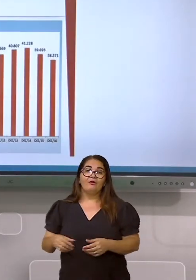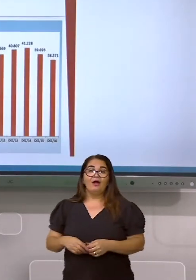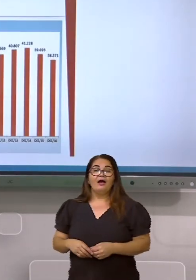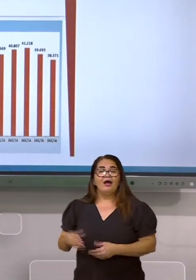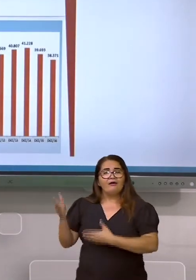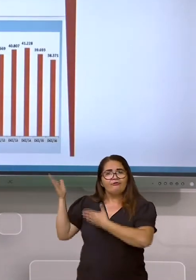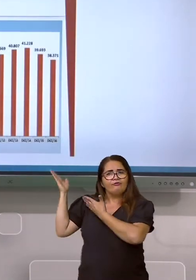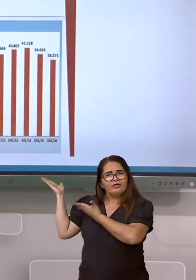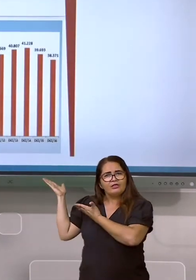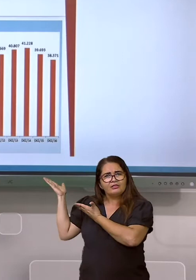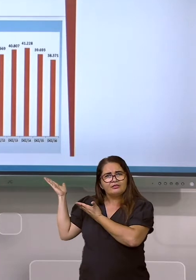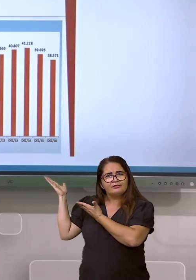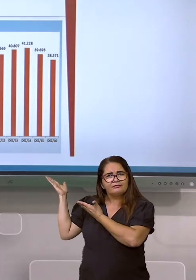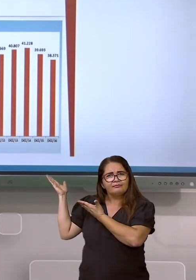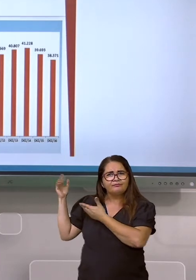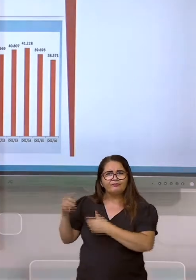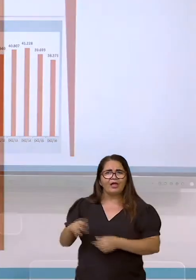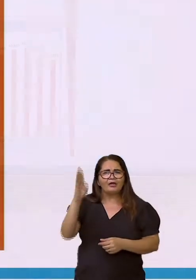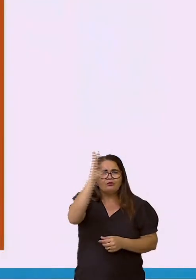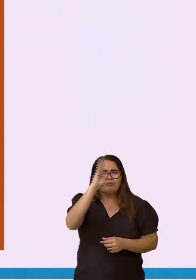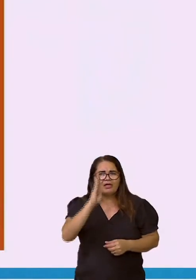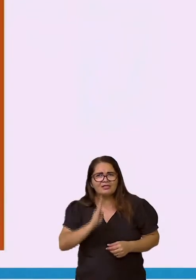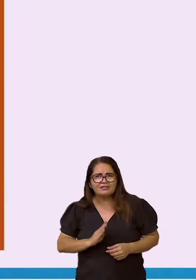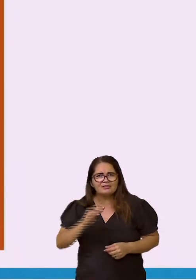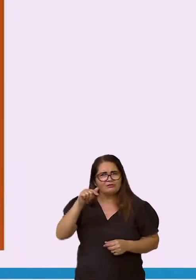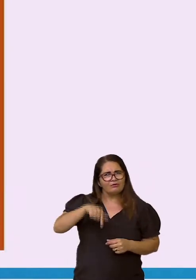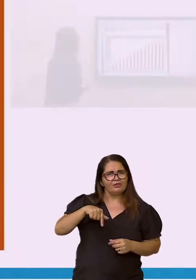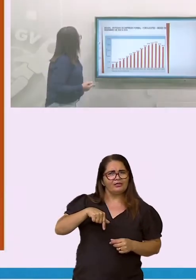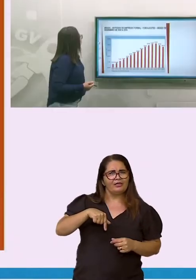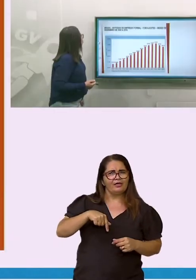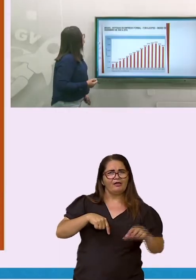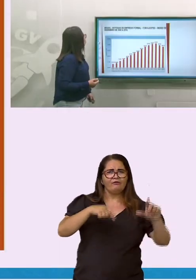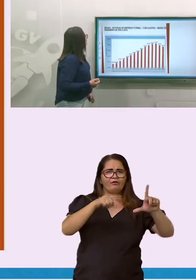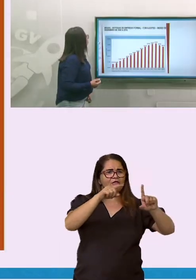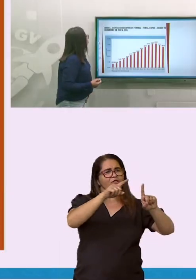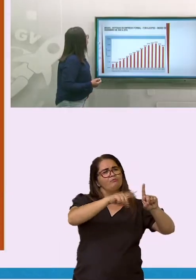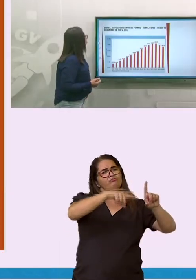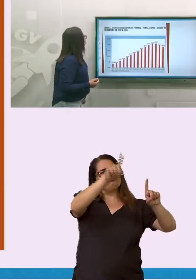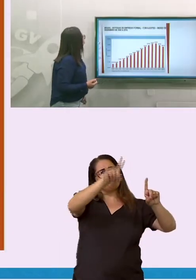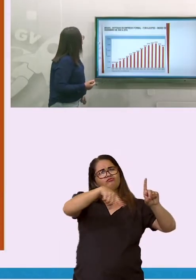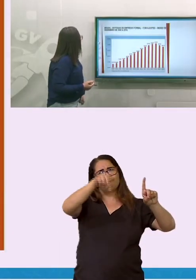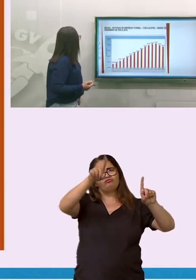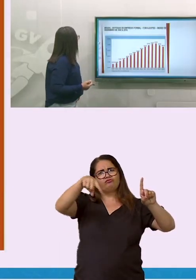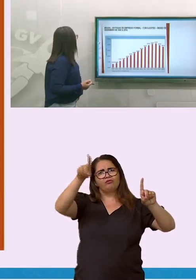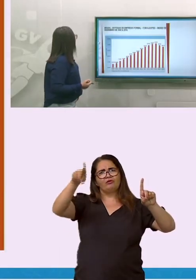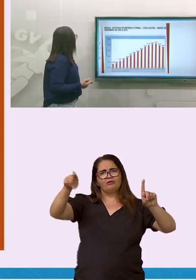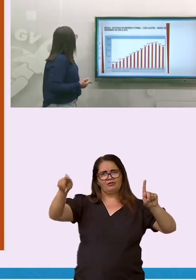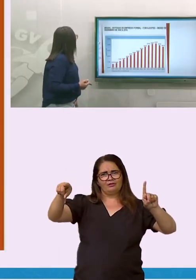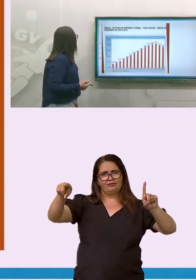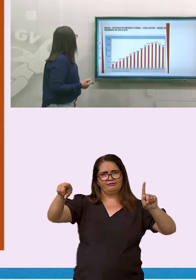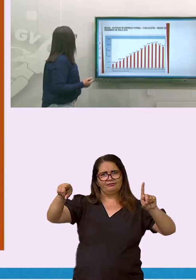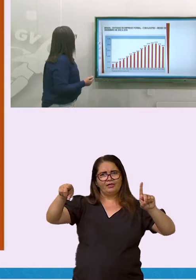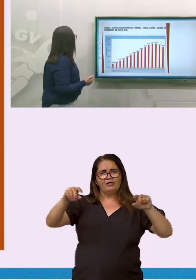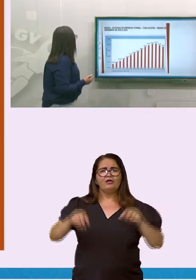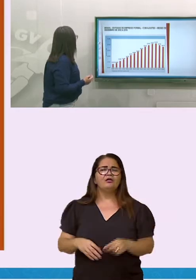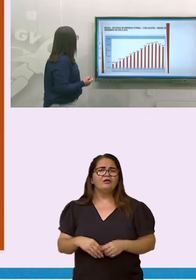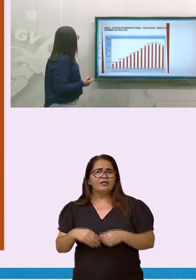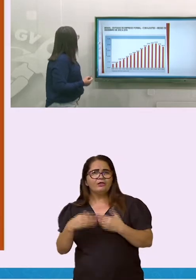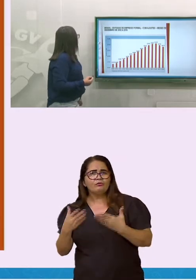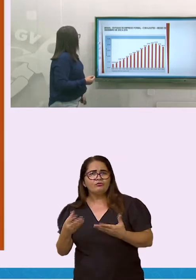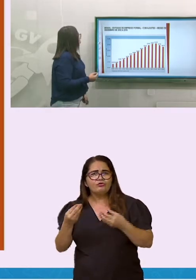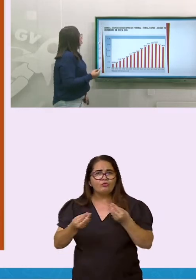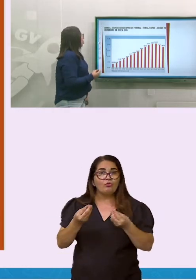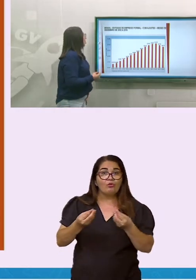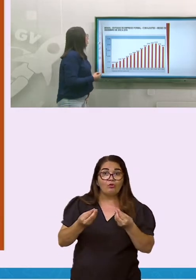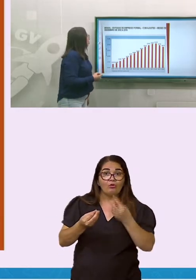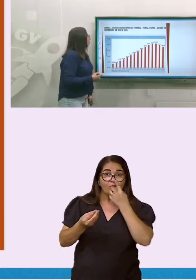E aqui, no Brasil, o estoque de emprego formal com ajustes nos meses de